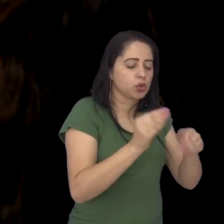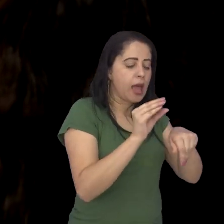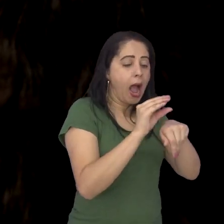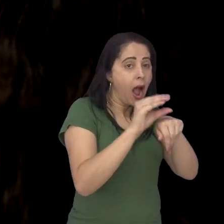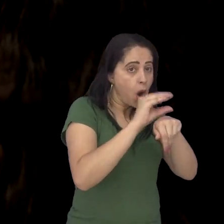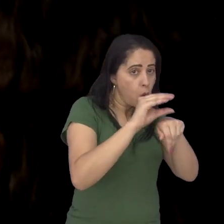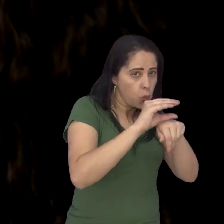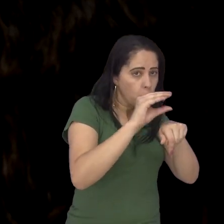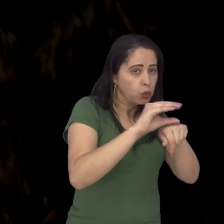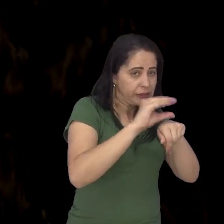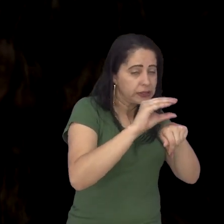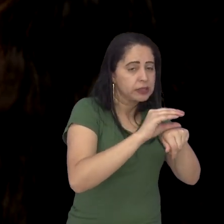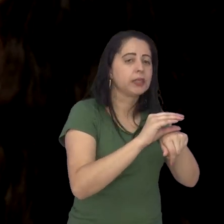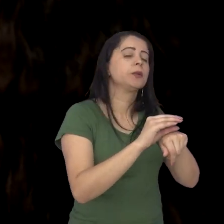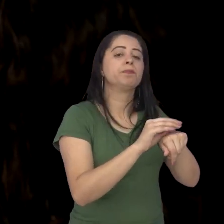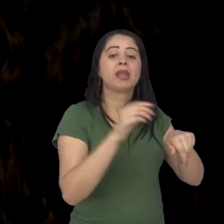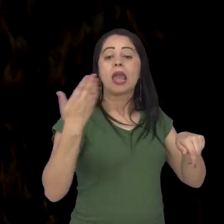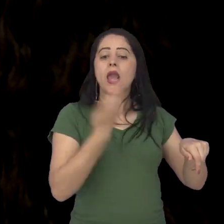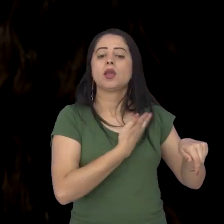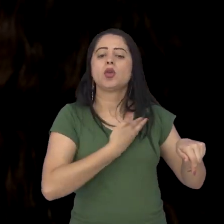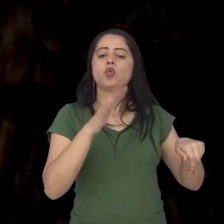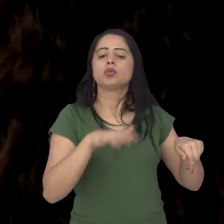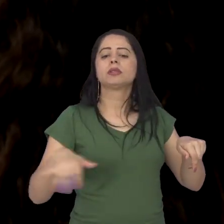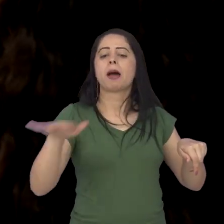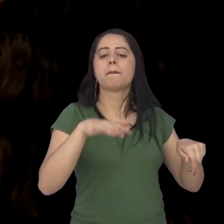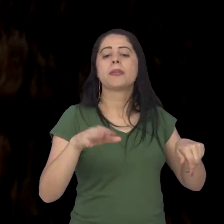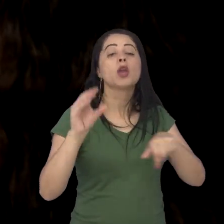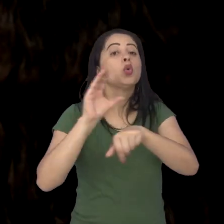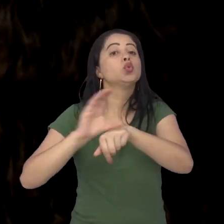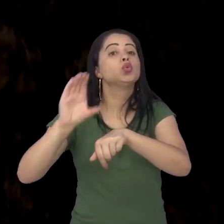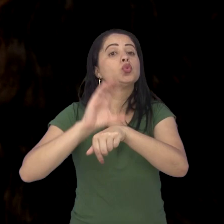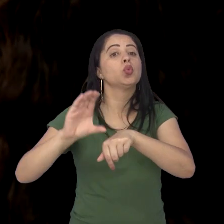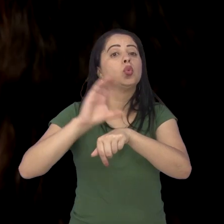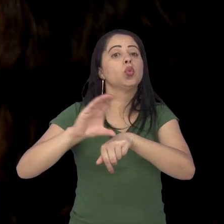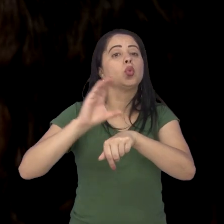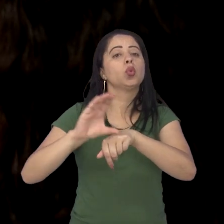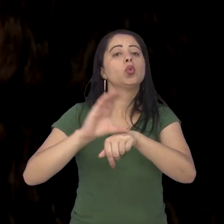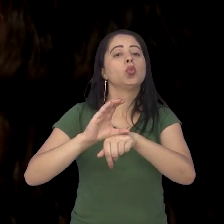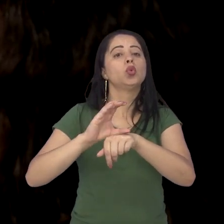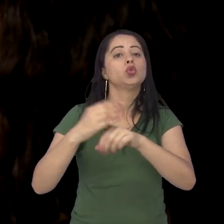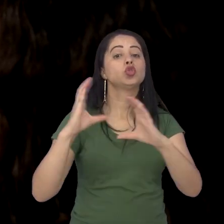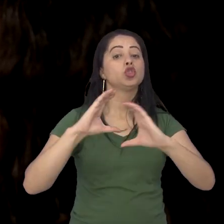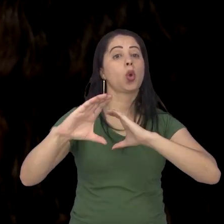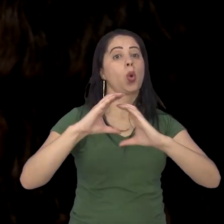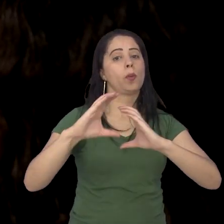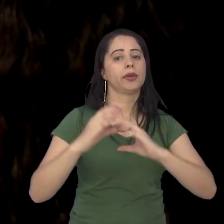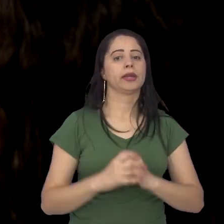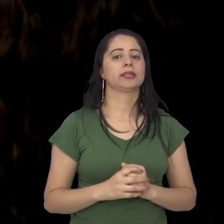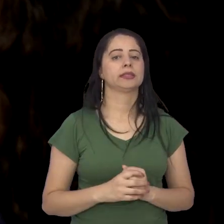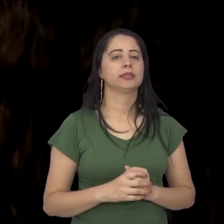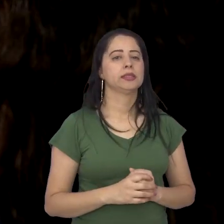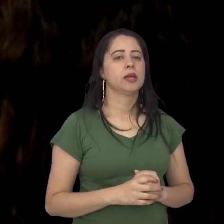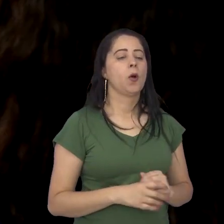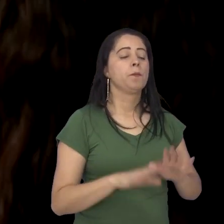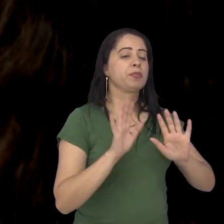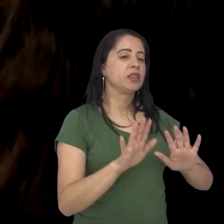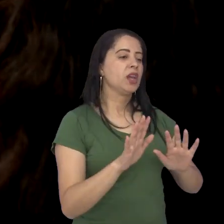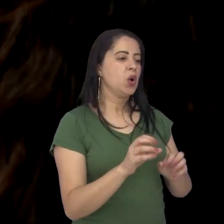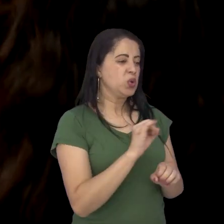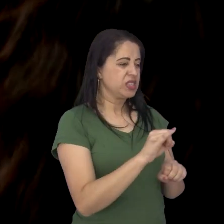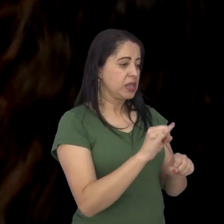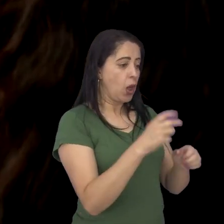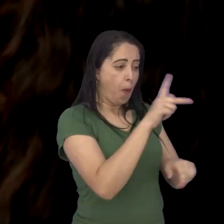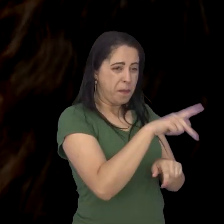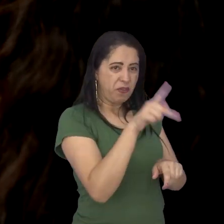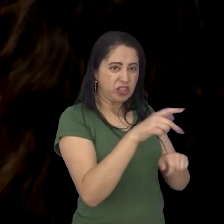públicas, outro publicidade e jornalismo. E aí, quando faltava professor na aula de engenharia, eu tinha tempo de folga antes